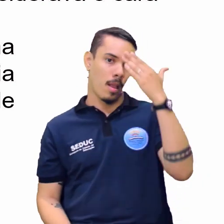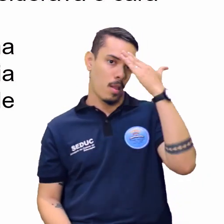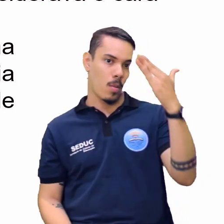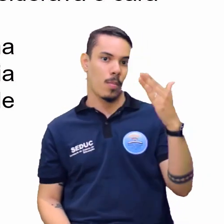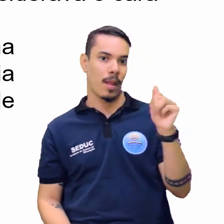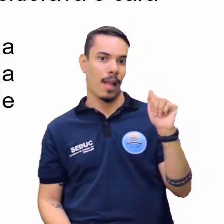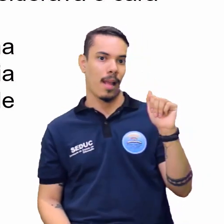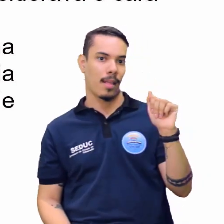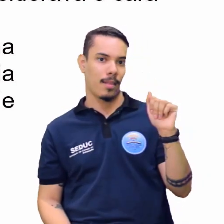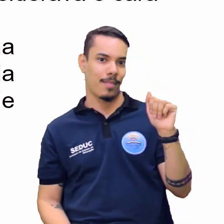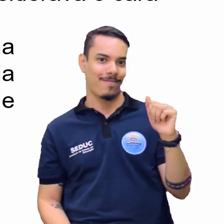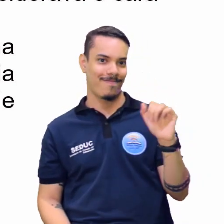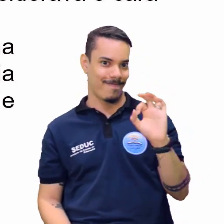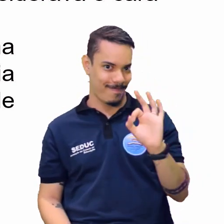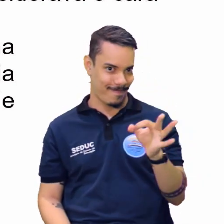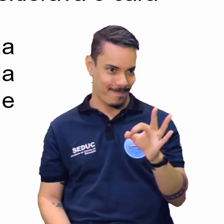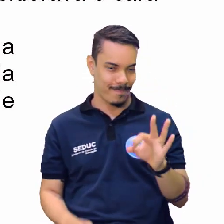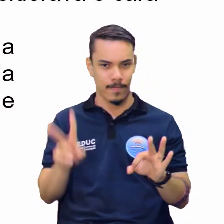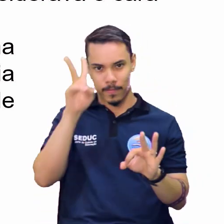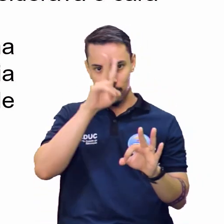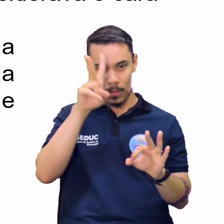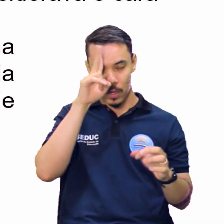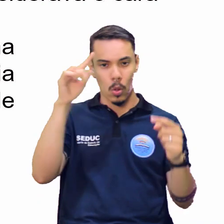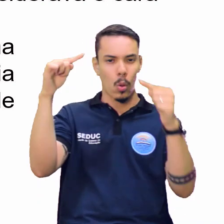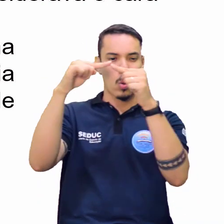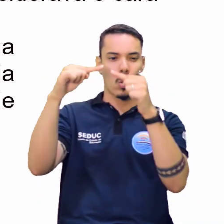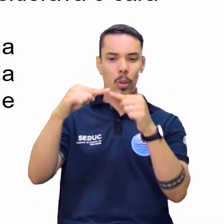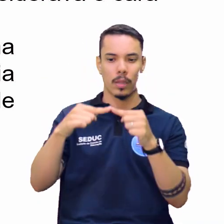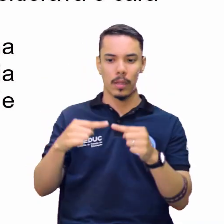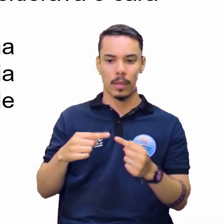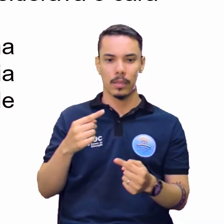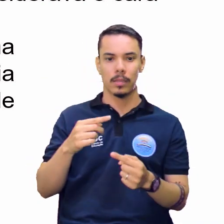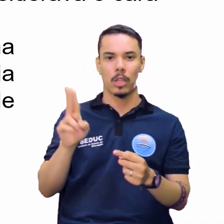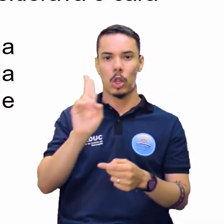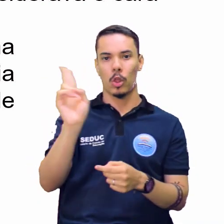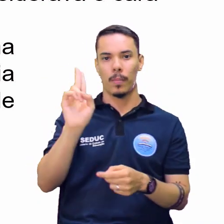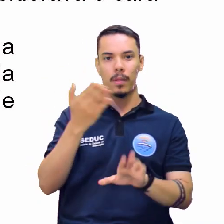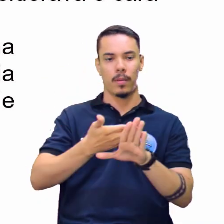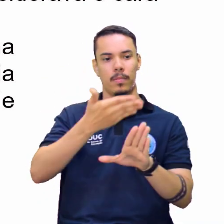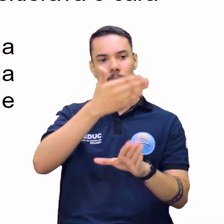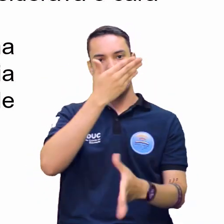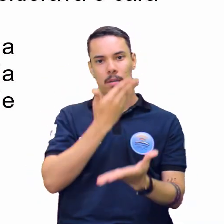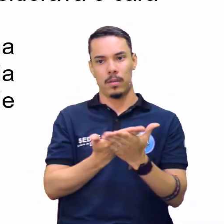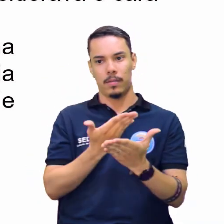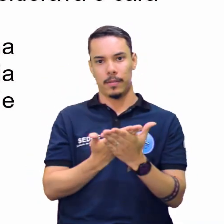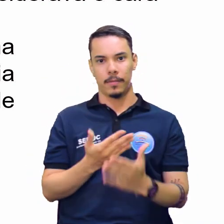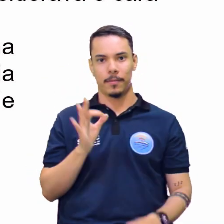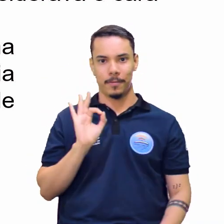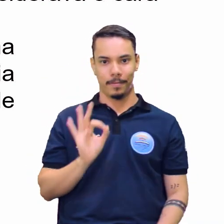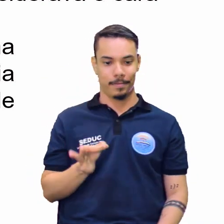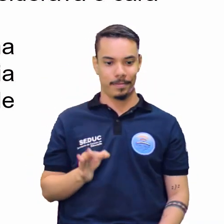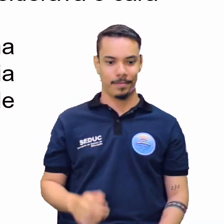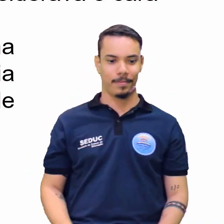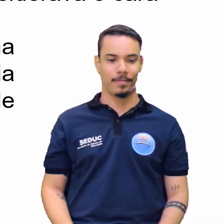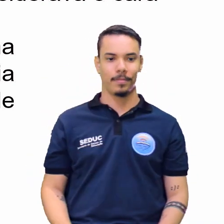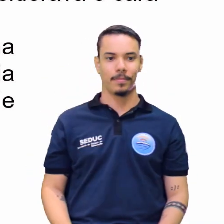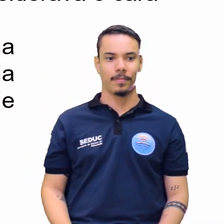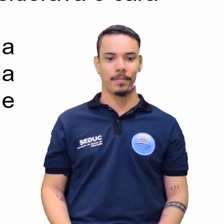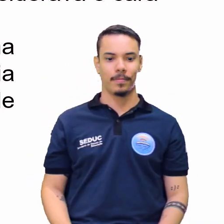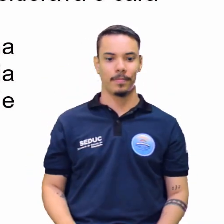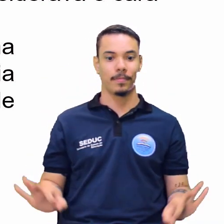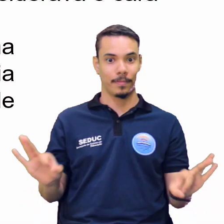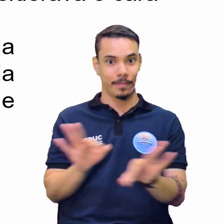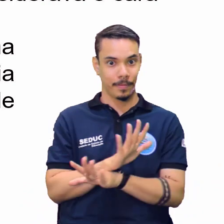beleza esse daqui lembrando lá da concordância não me pronto